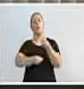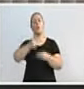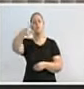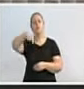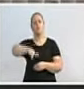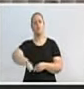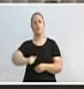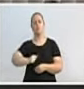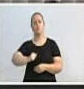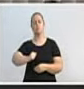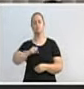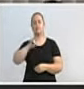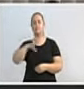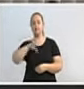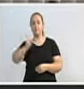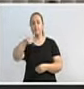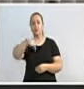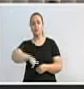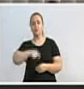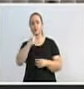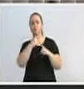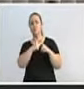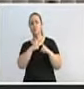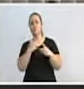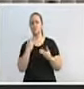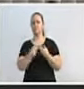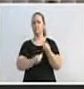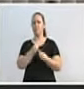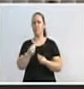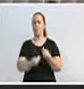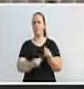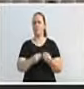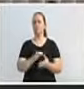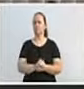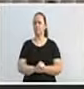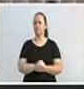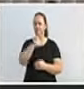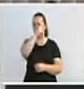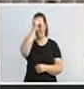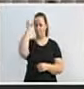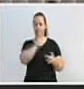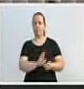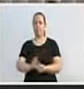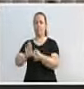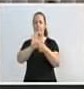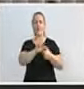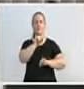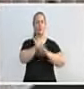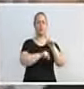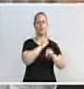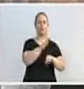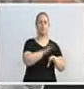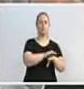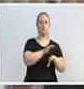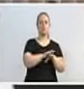processo eleitoral. O prefeito sai para mostrar o que fez e até o que não fez, porque às vezes um negócio de 20